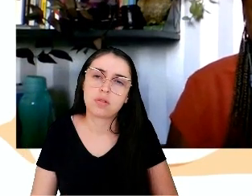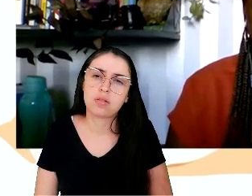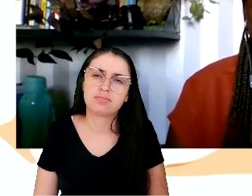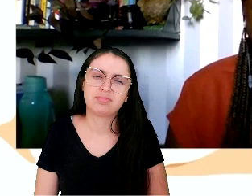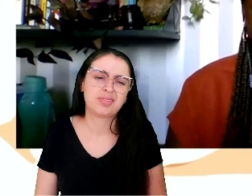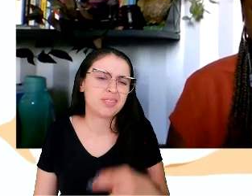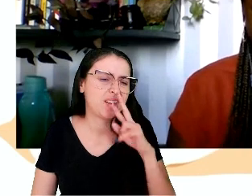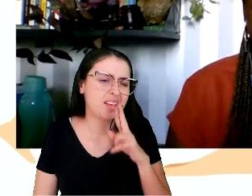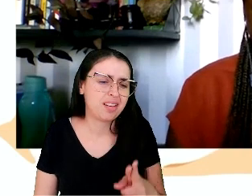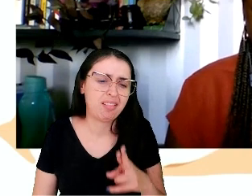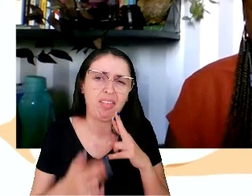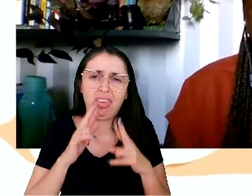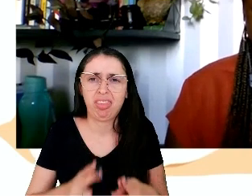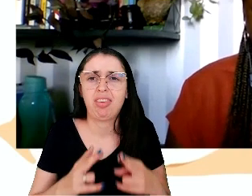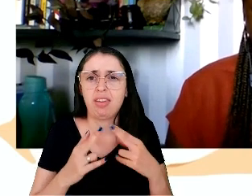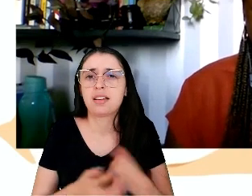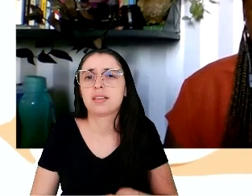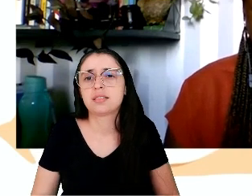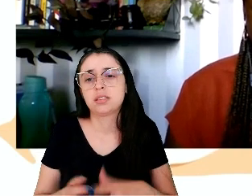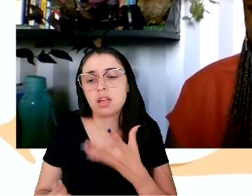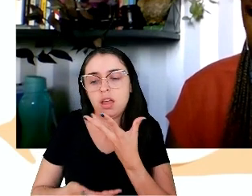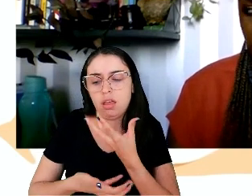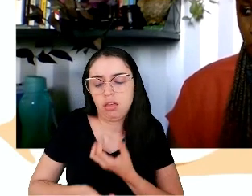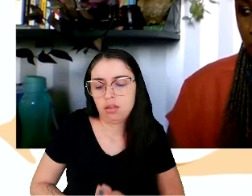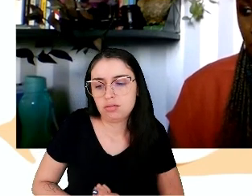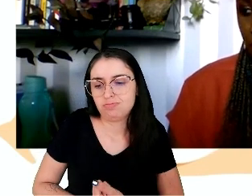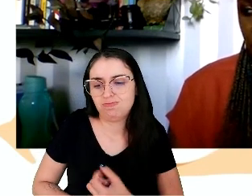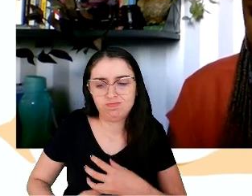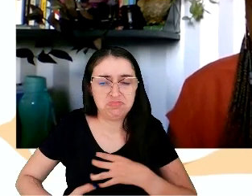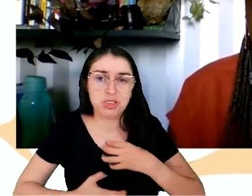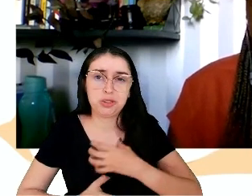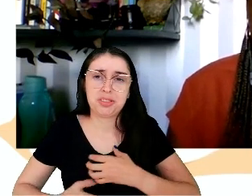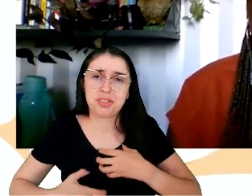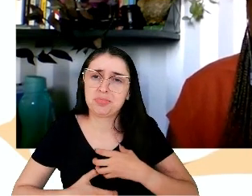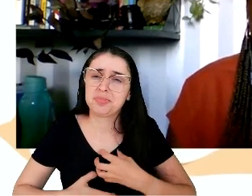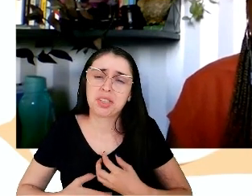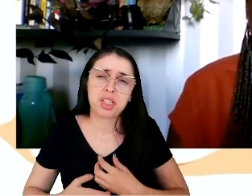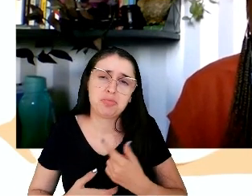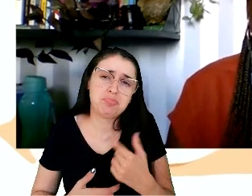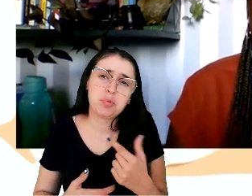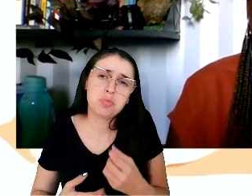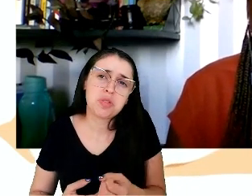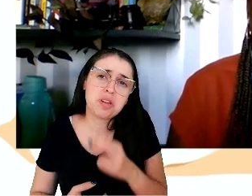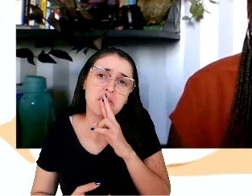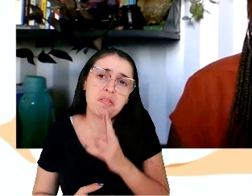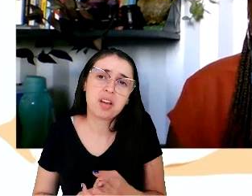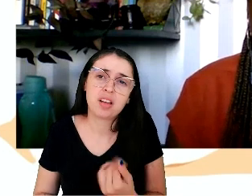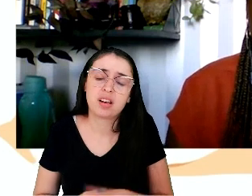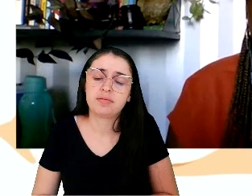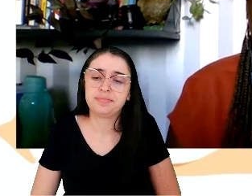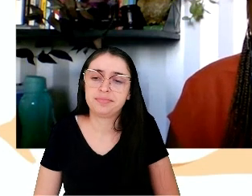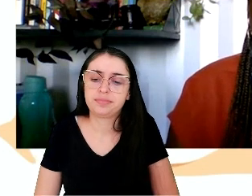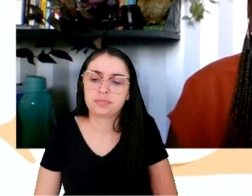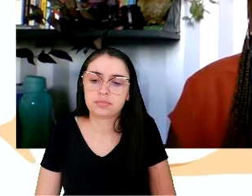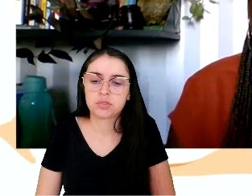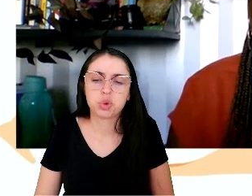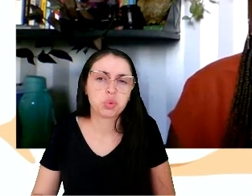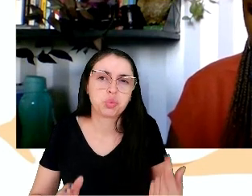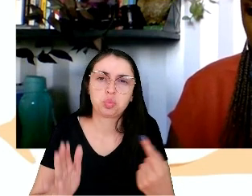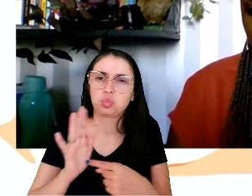da exaustão e para aquele sentimento que ela sequer conseguiu expressar, foi cunhada um rótulo,